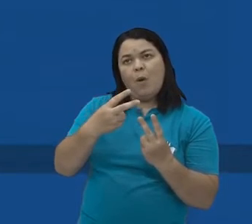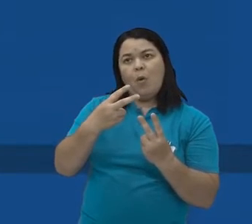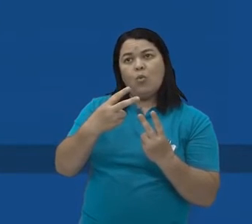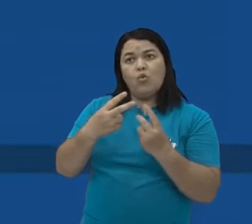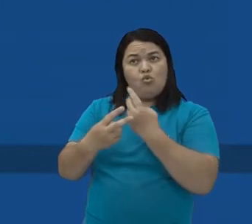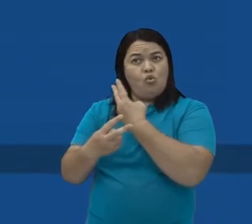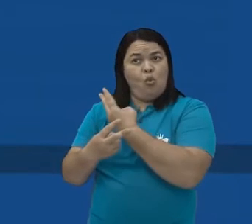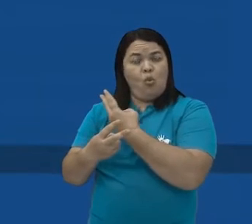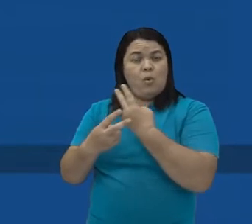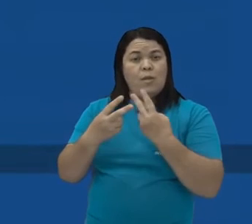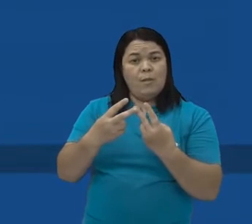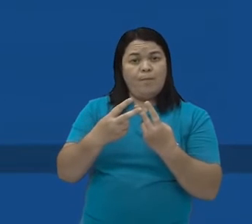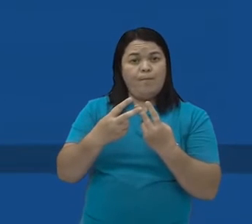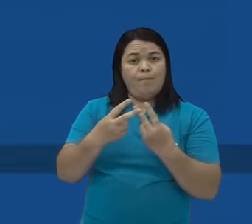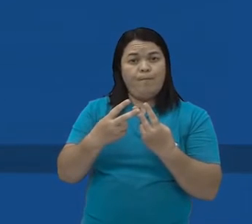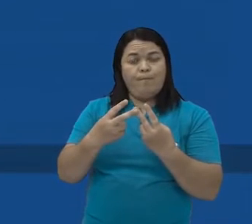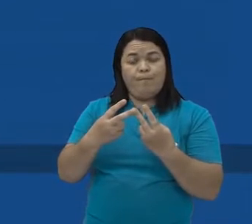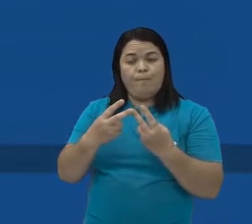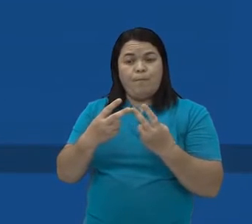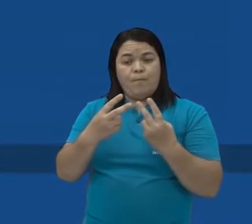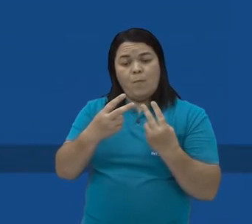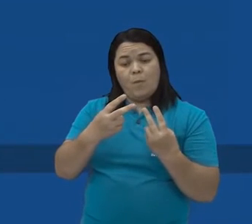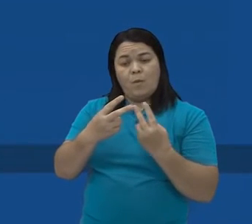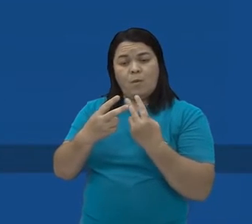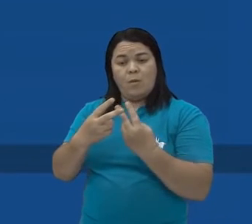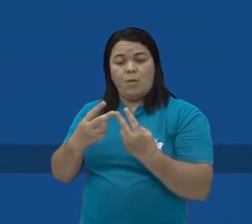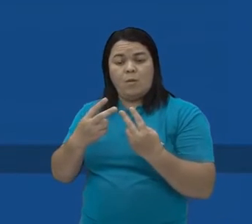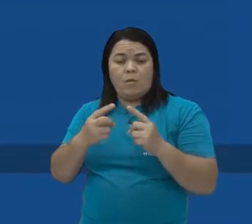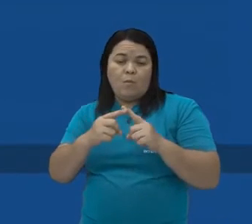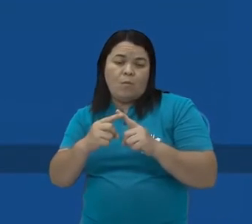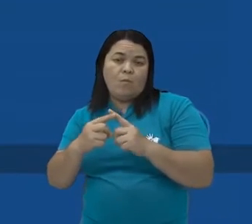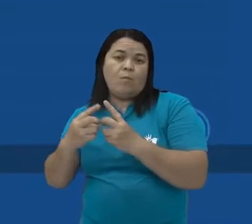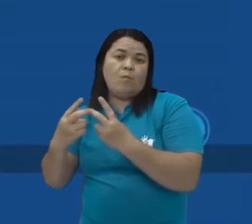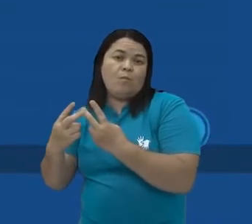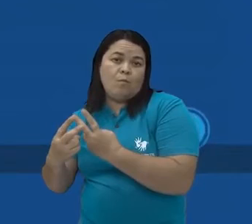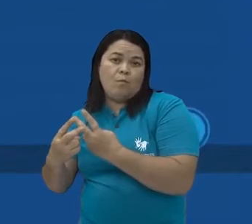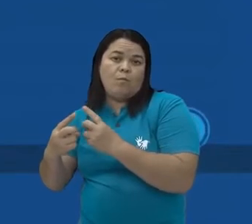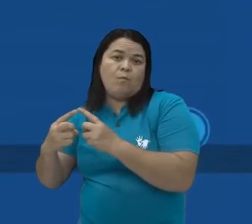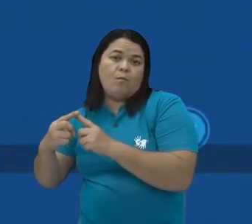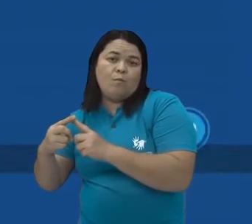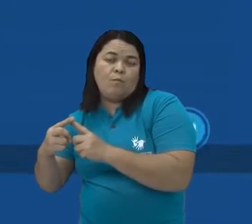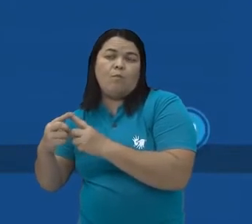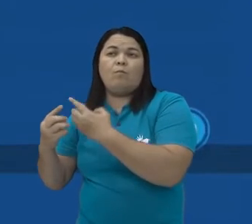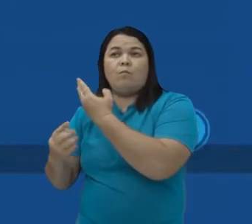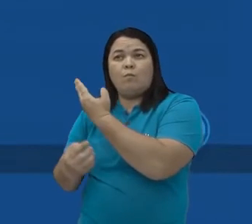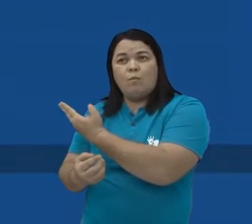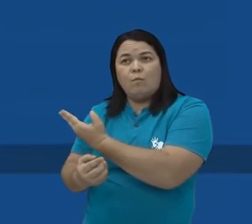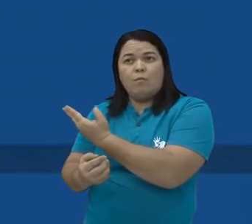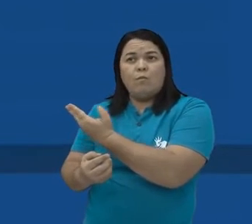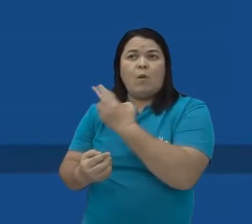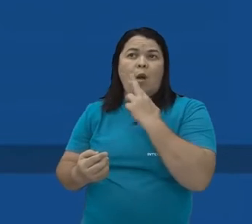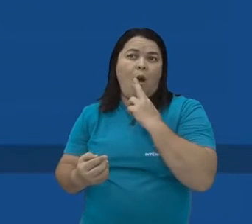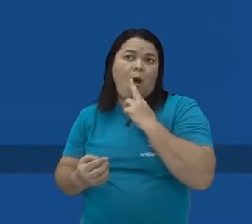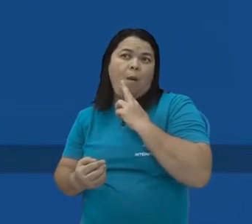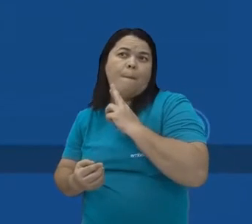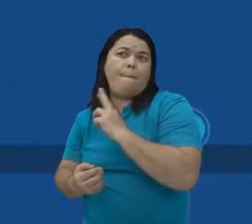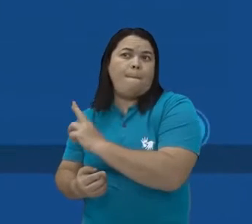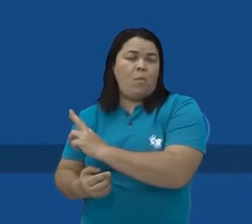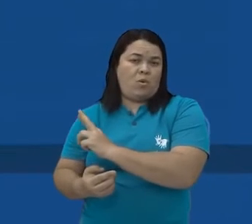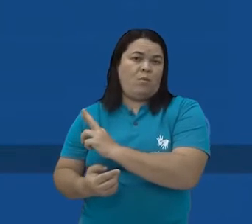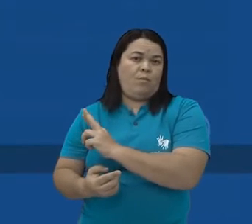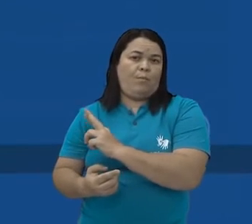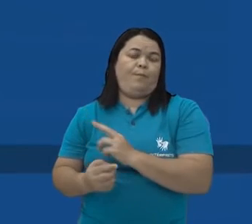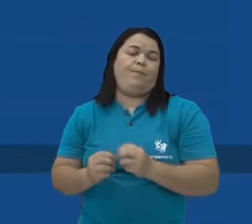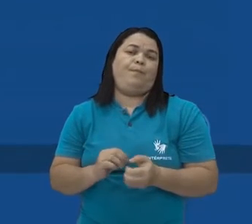resolvo, no caso, a multiplicação entre esses 3 fatores, e aí a gente vai achar o seu resultado. Logo